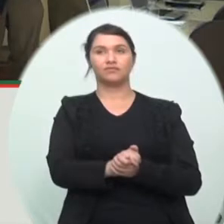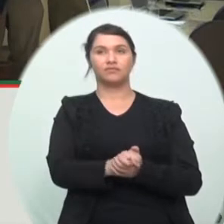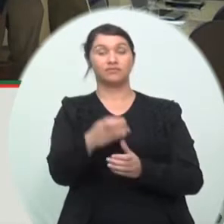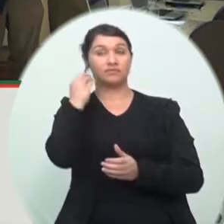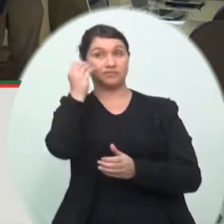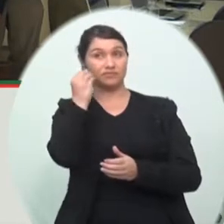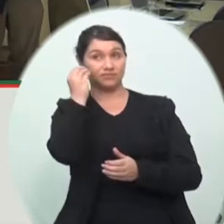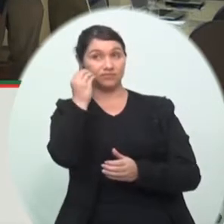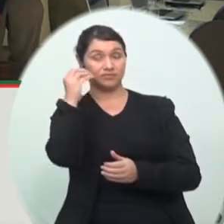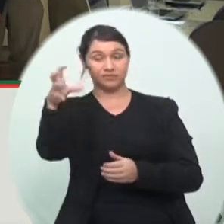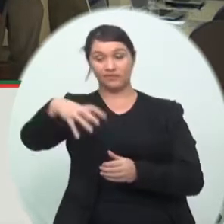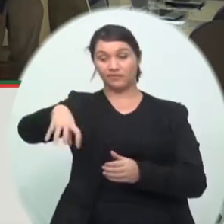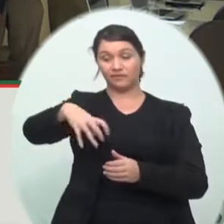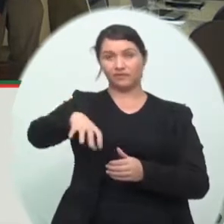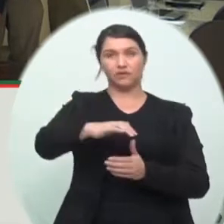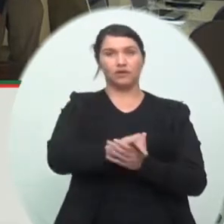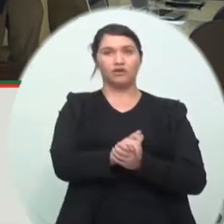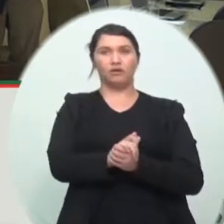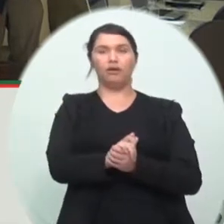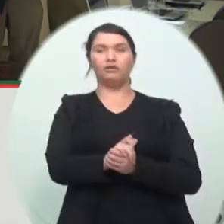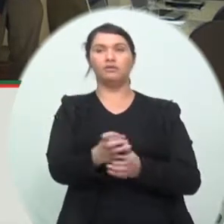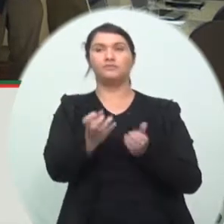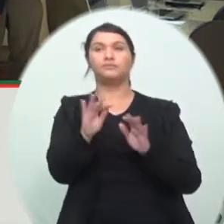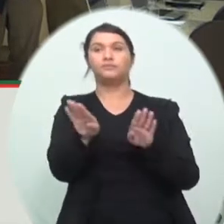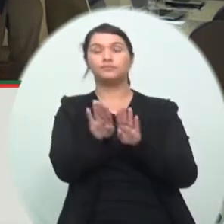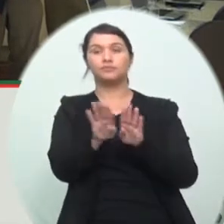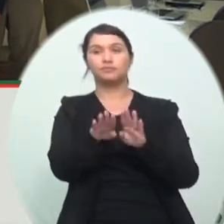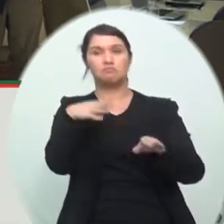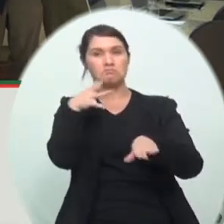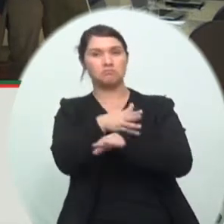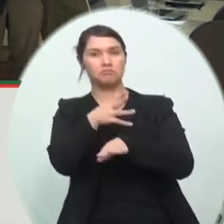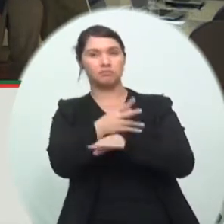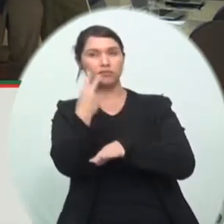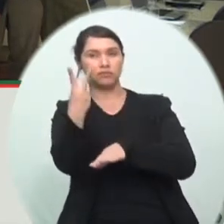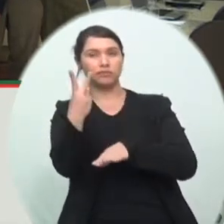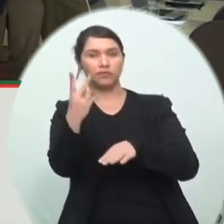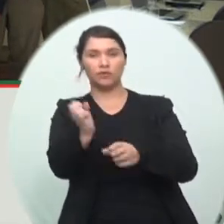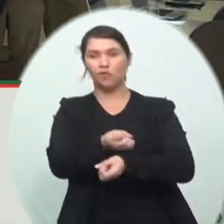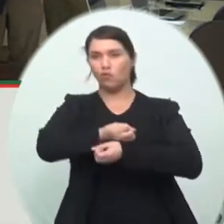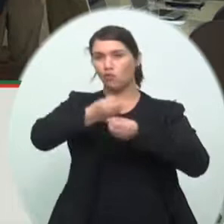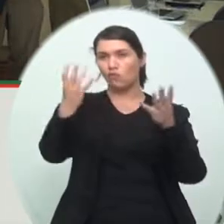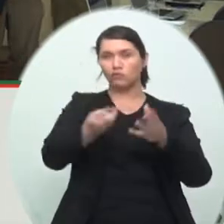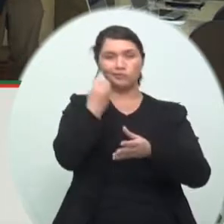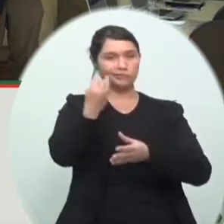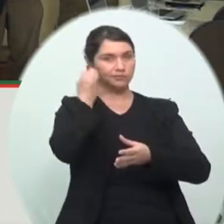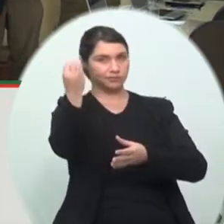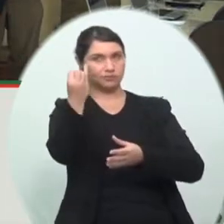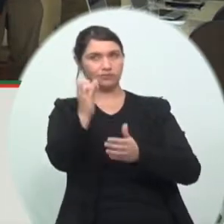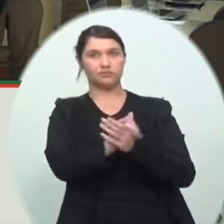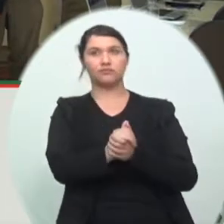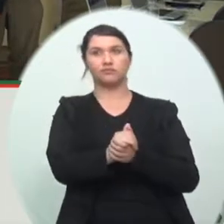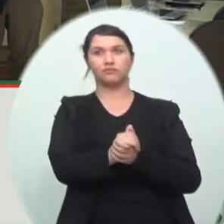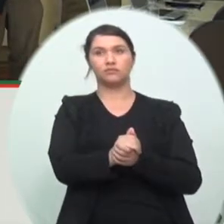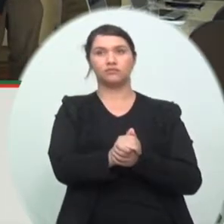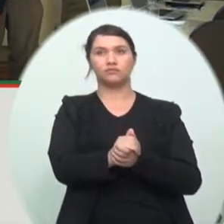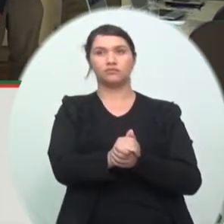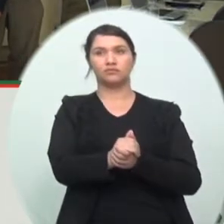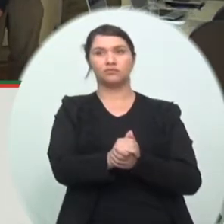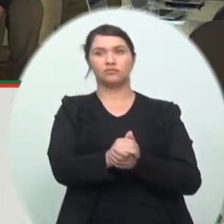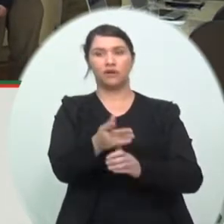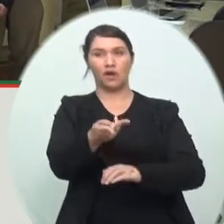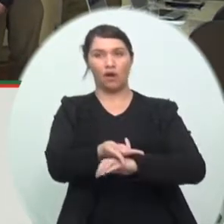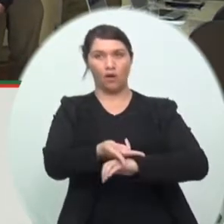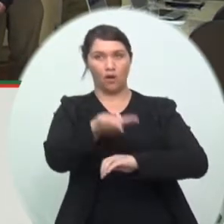especializando nessa área, almejava, inclusive, participar de dois eventos importantes, a Copa do Mundo